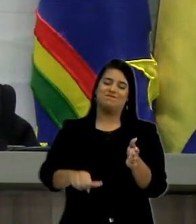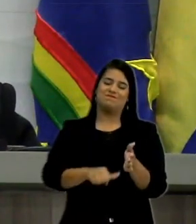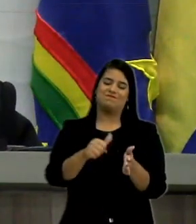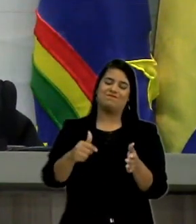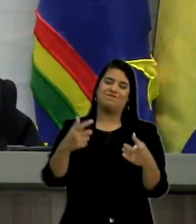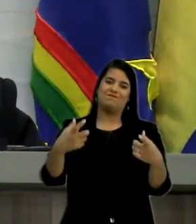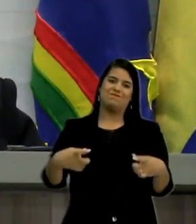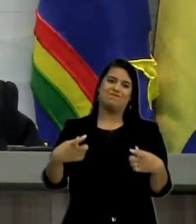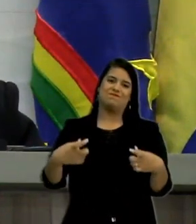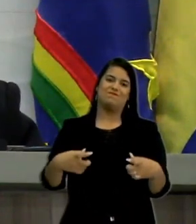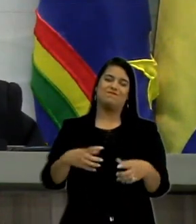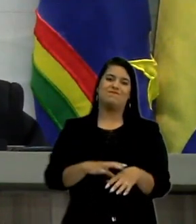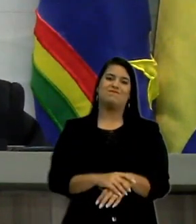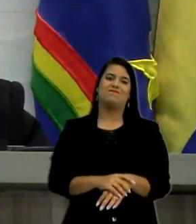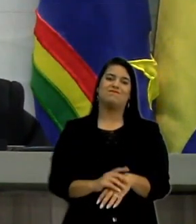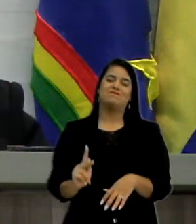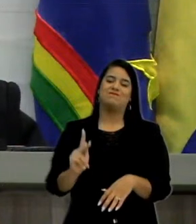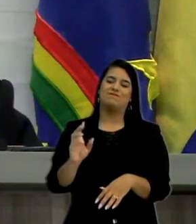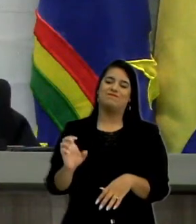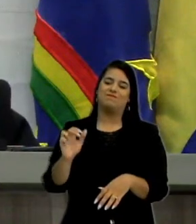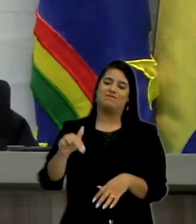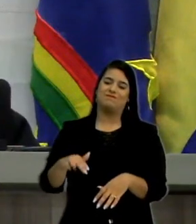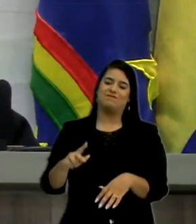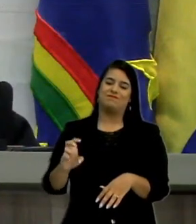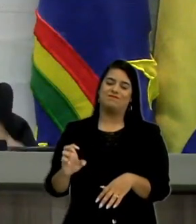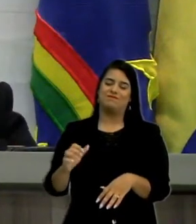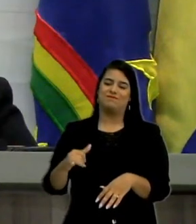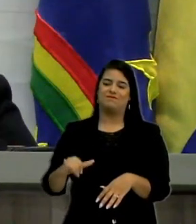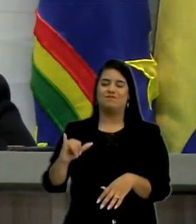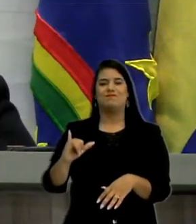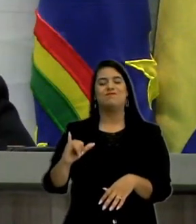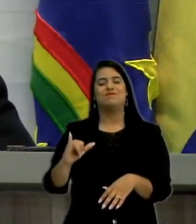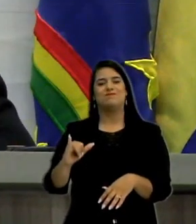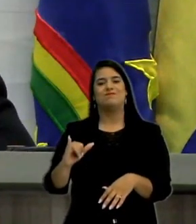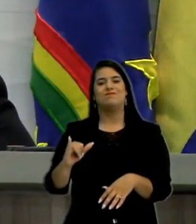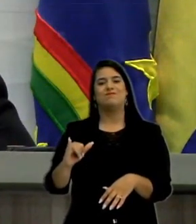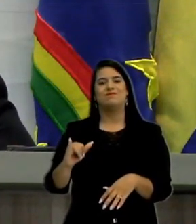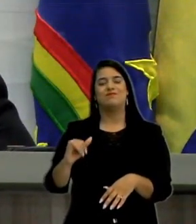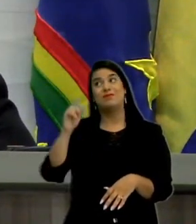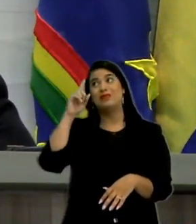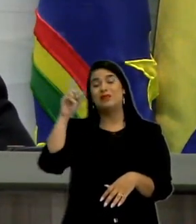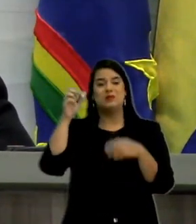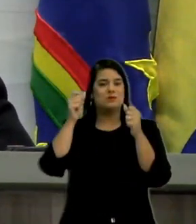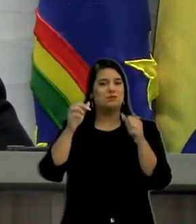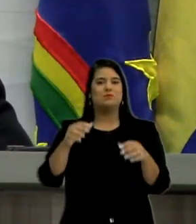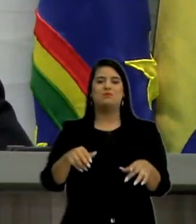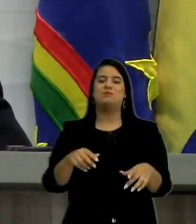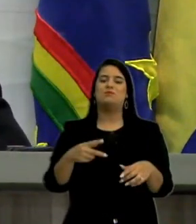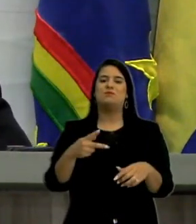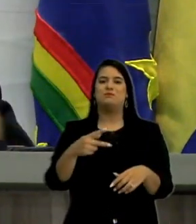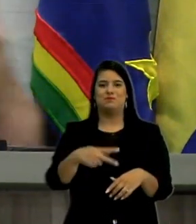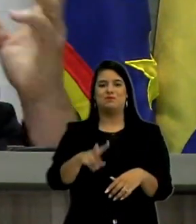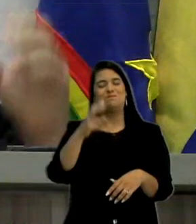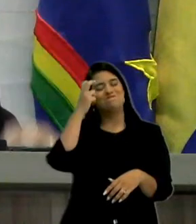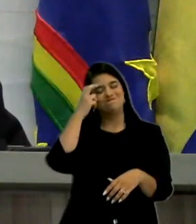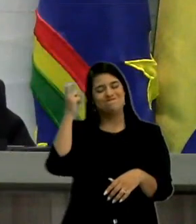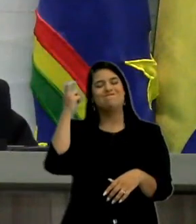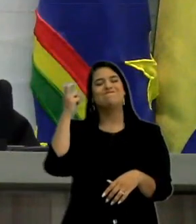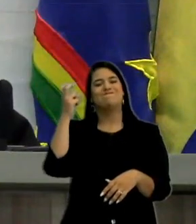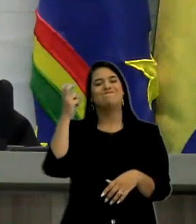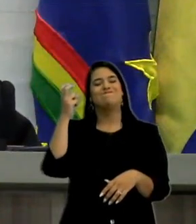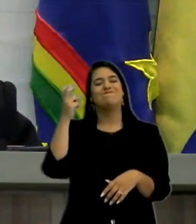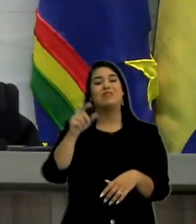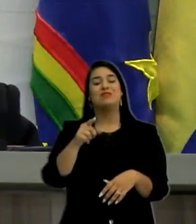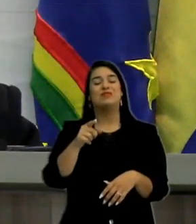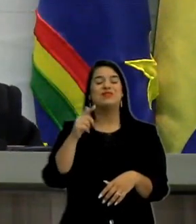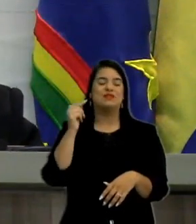lugar, Kennedy. Então, que Deus te abençoe e te dê muita sabedoria na sua caminhada, que com certeza você irá